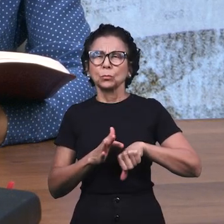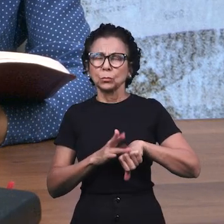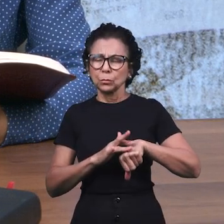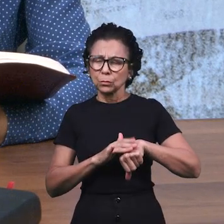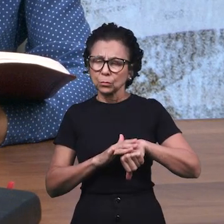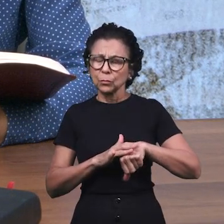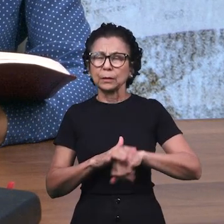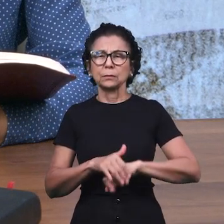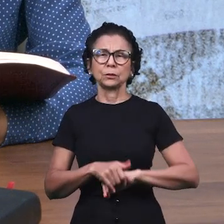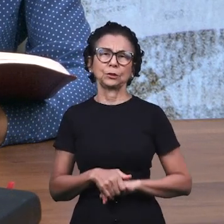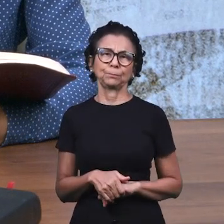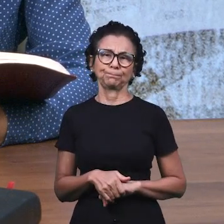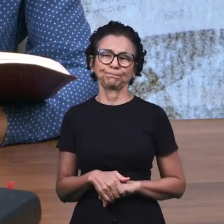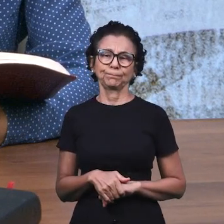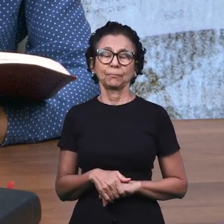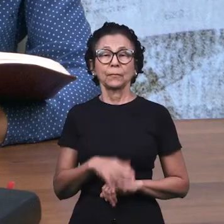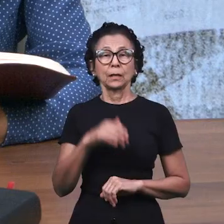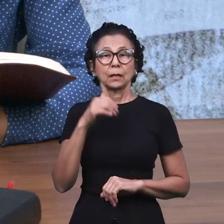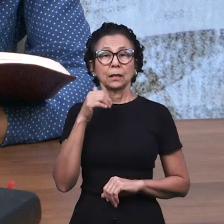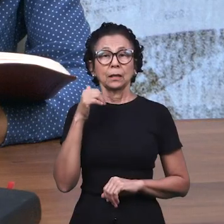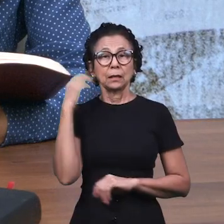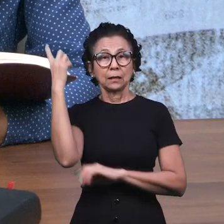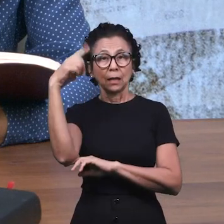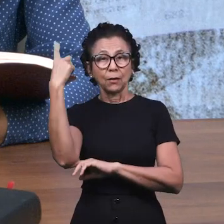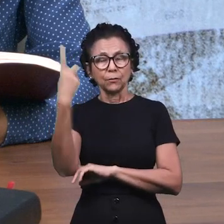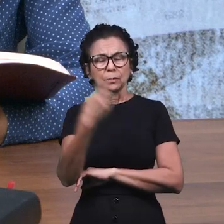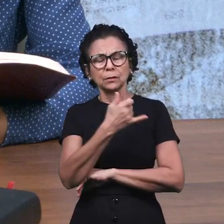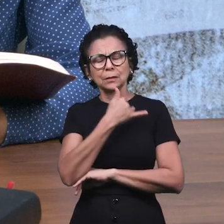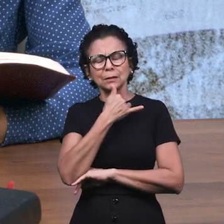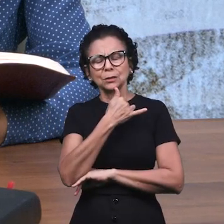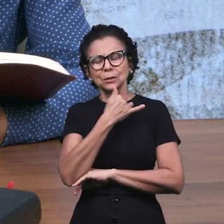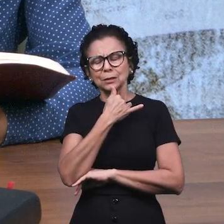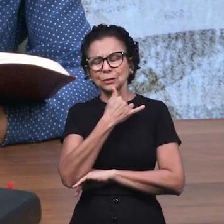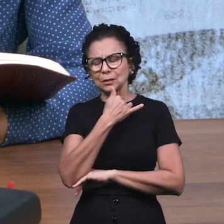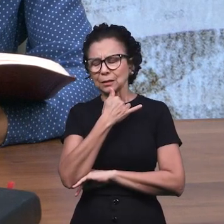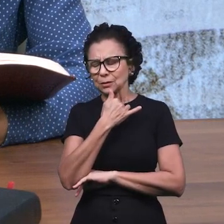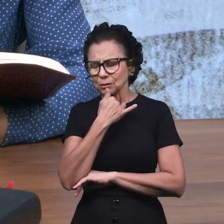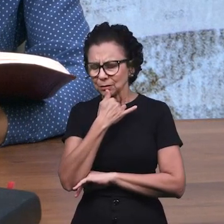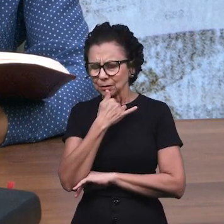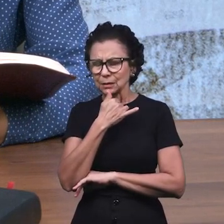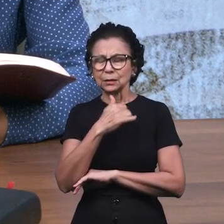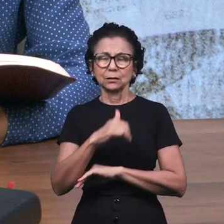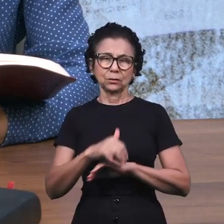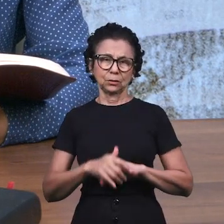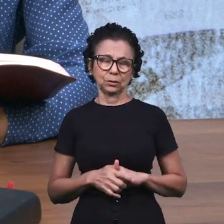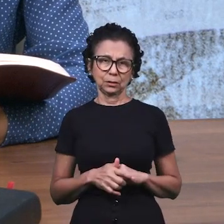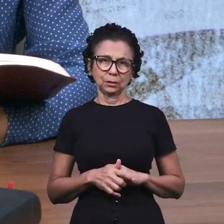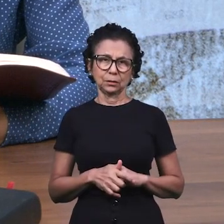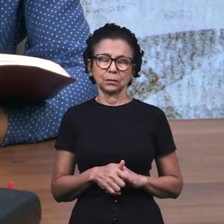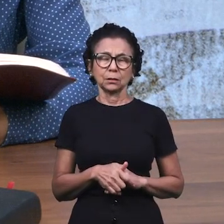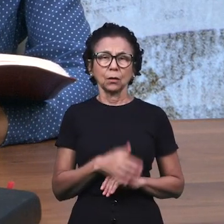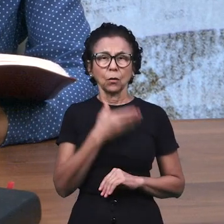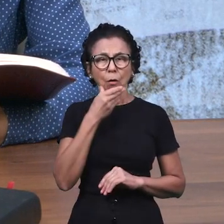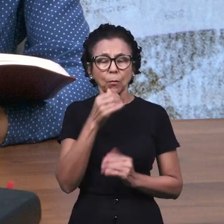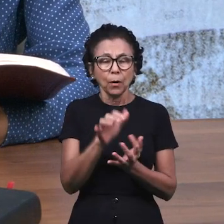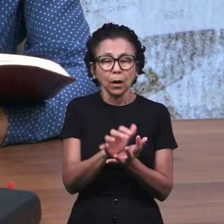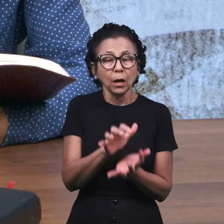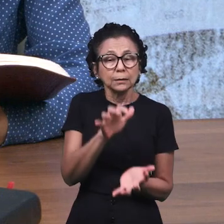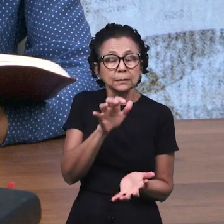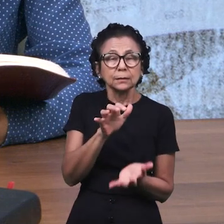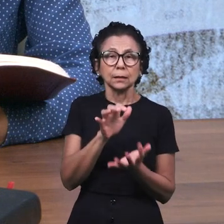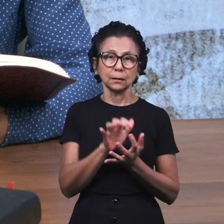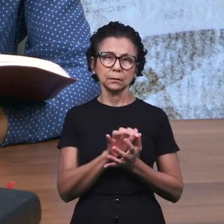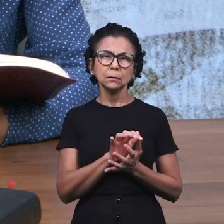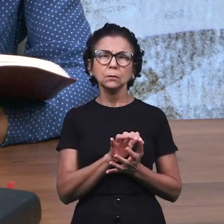terra. Então os anciãos da sua casa se levantaram e foram a ele